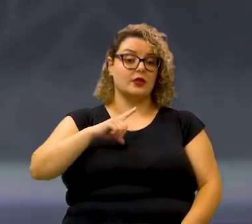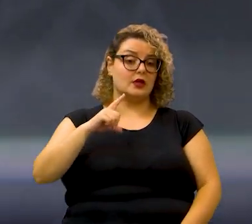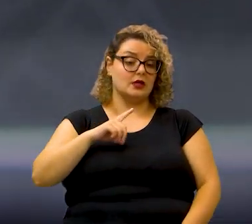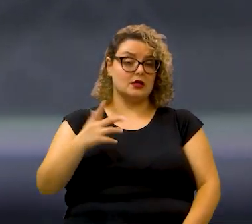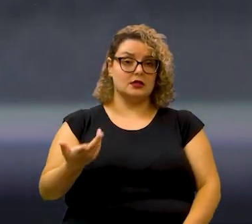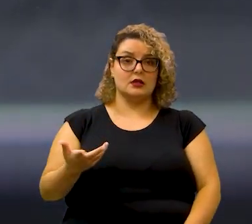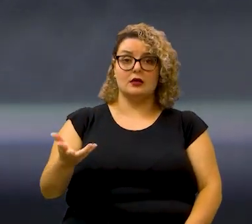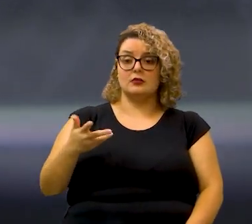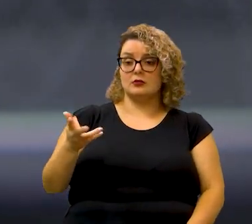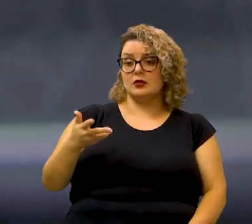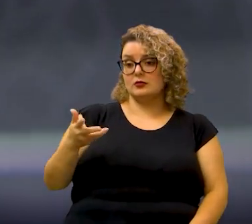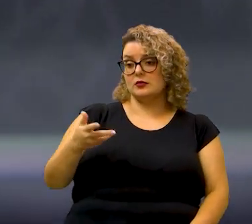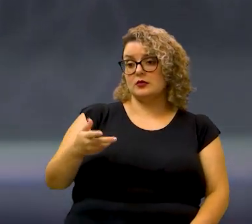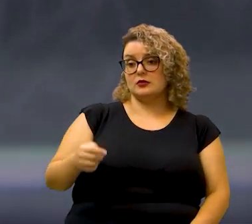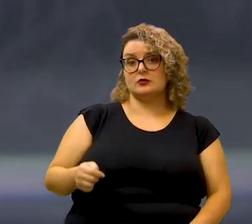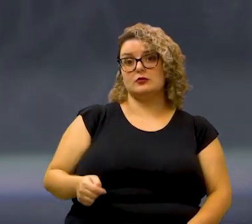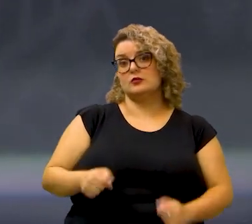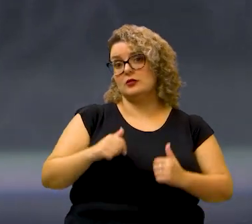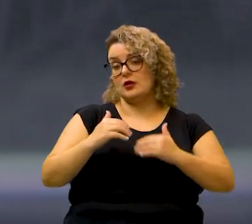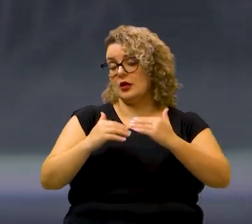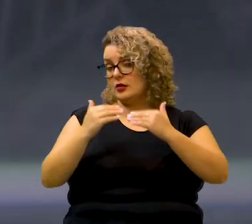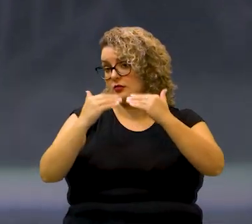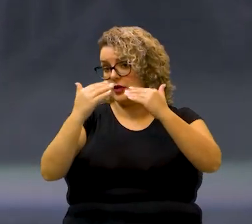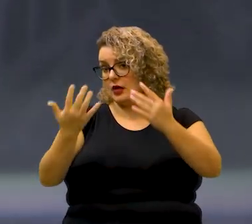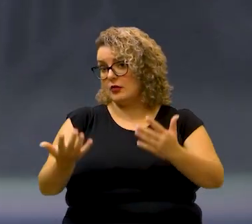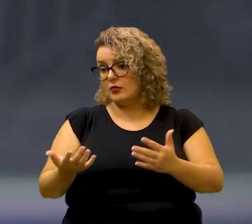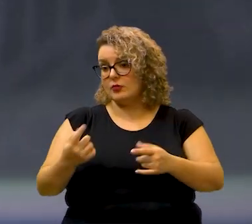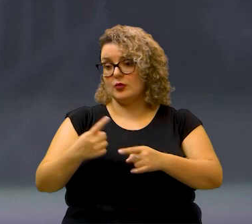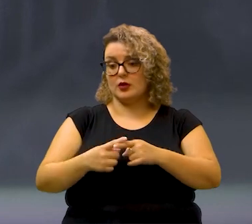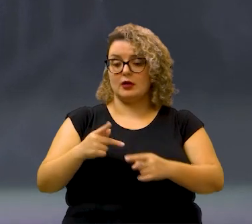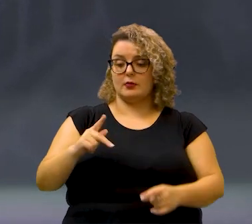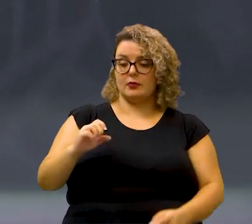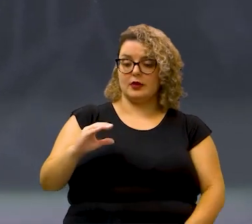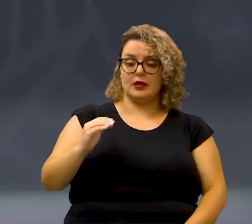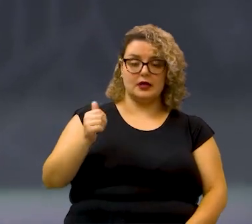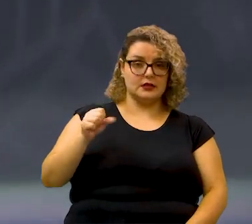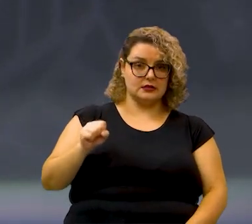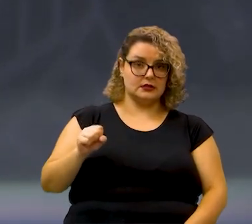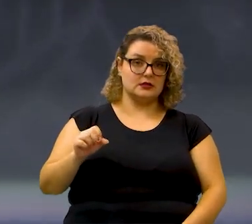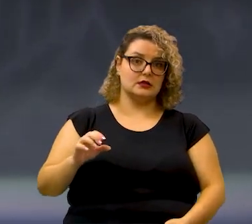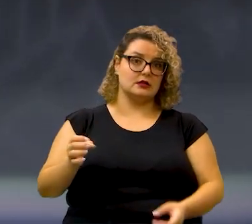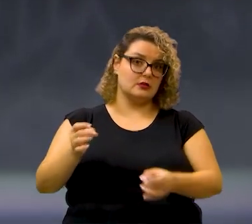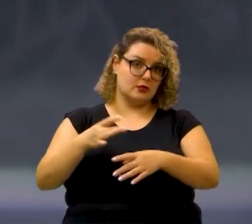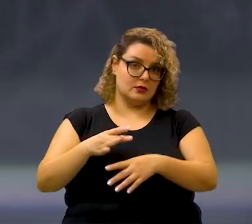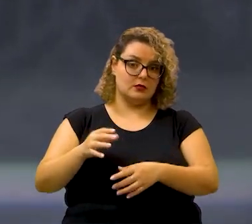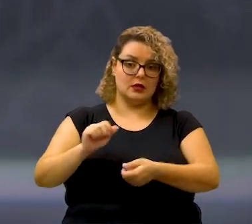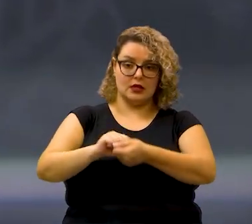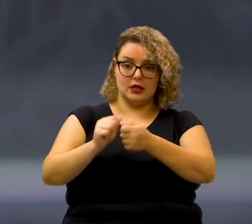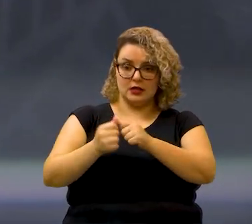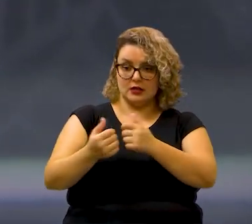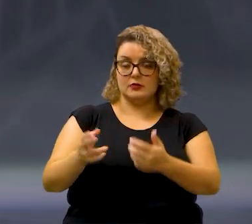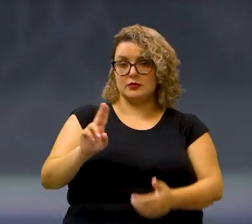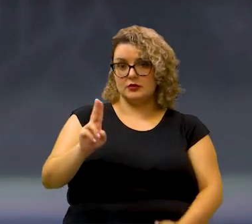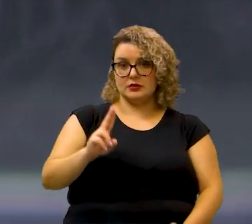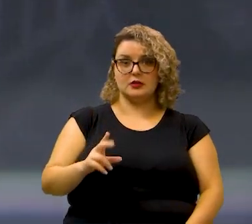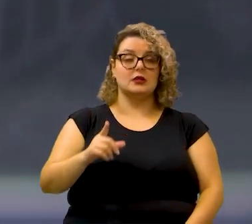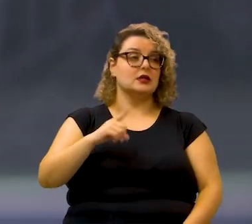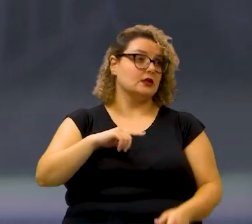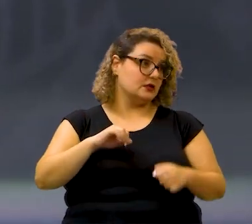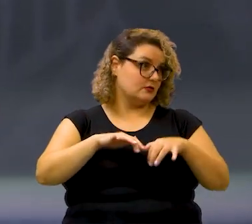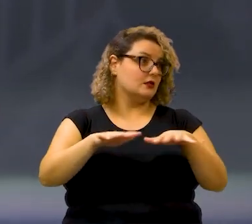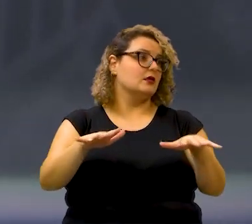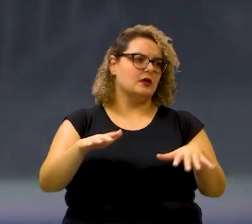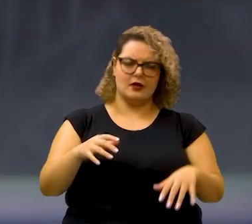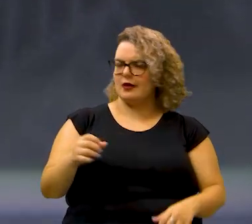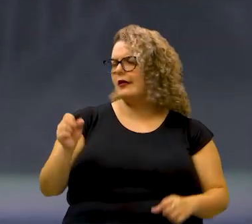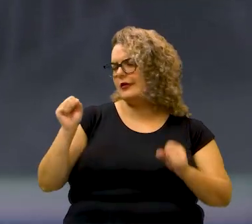e você tem uma velocidade no ganho do desenvolvimento, porque a peça já está pronta, você adapta ela e utiliza, né? E tem abundância, né? E